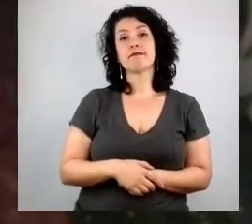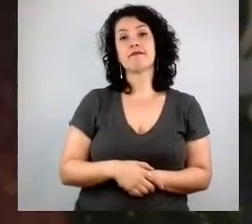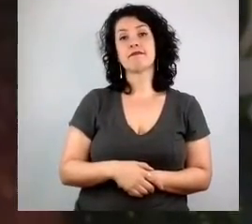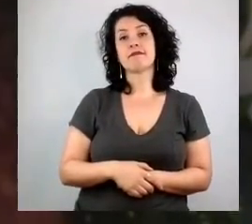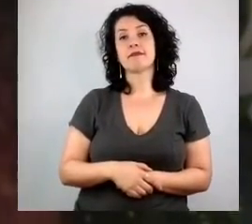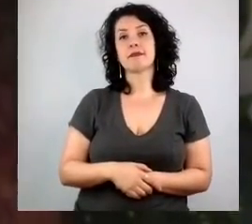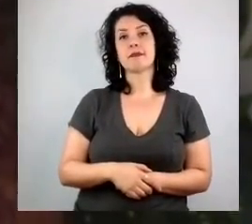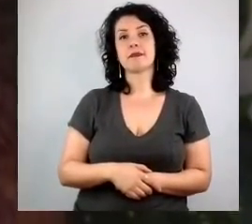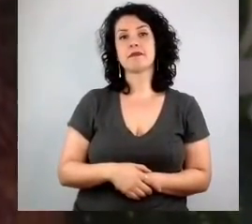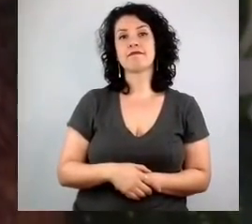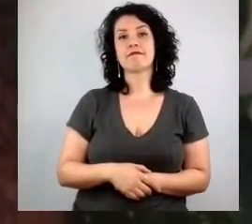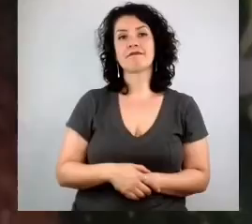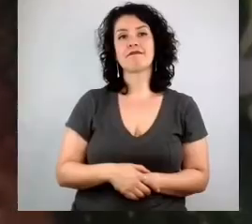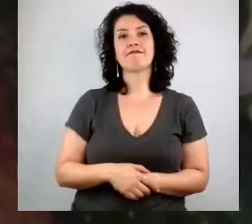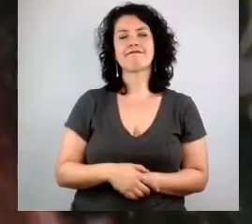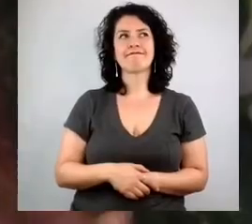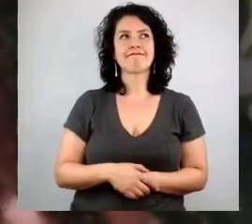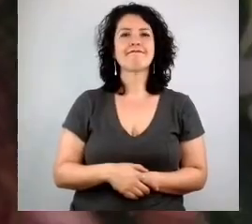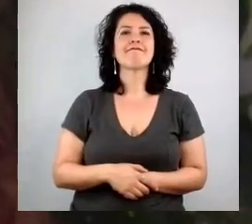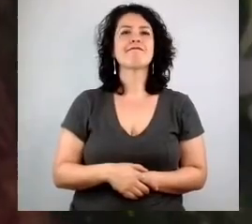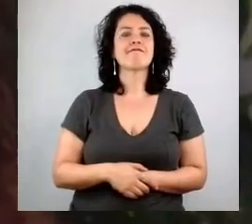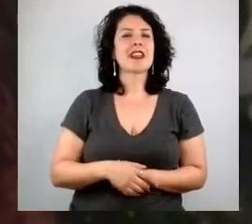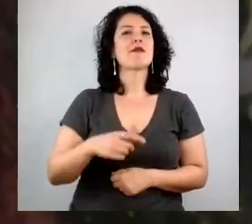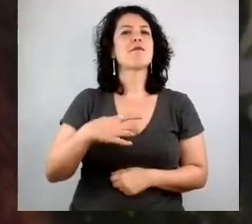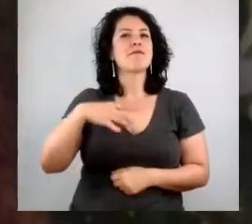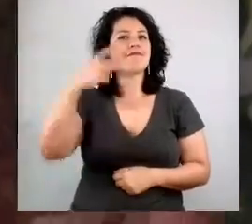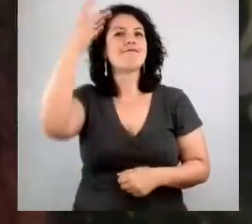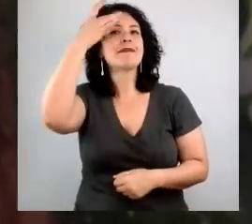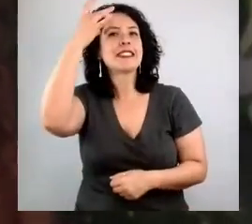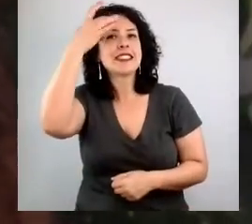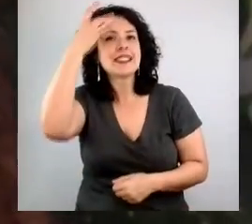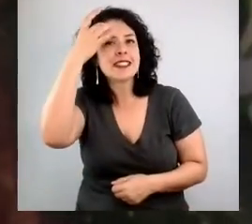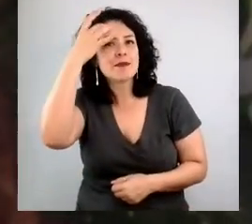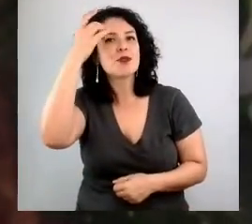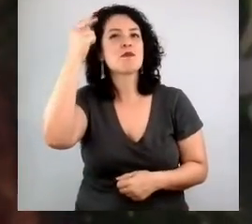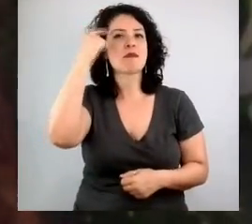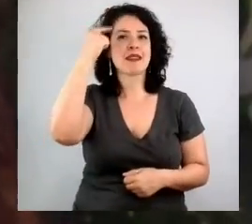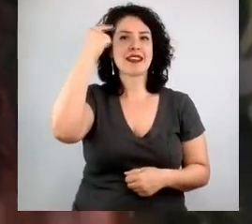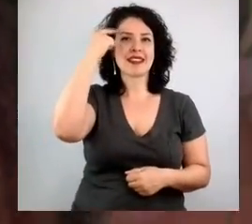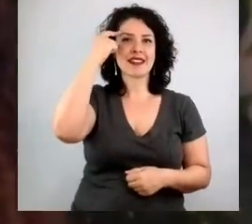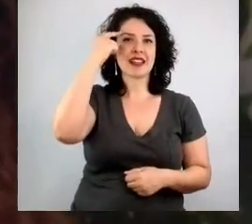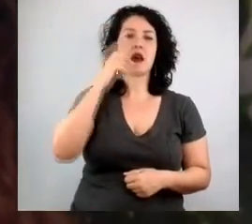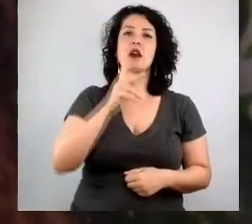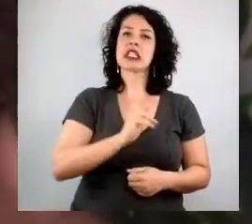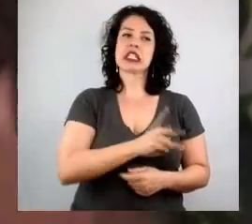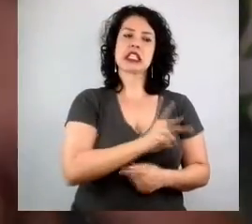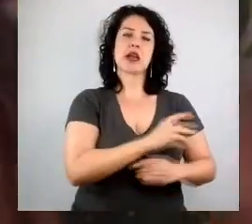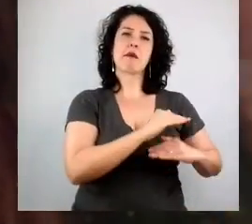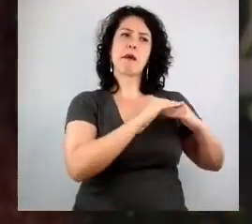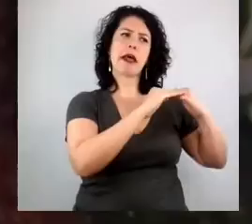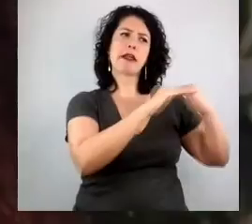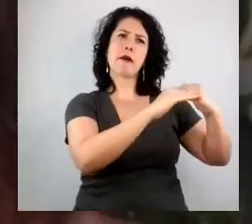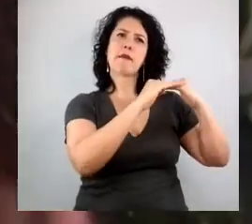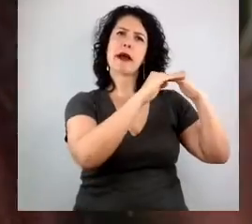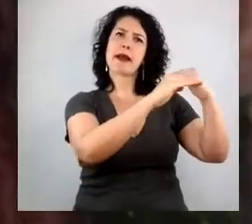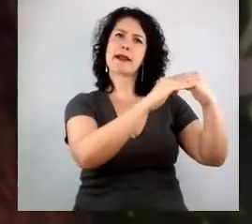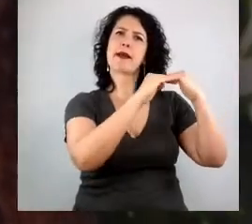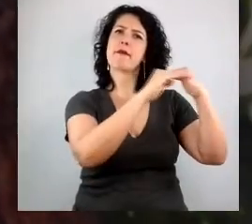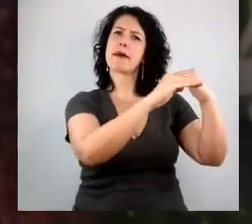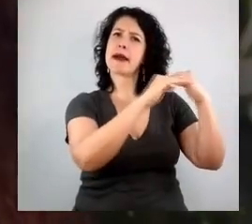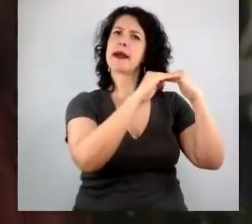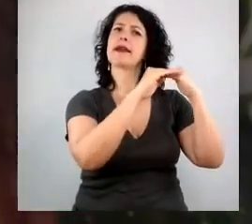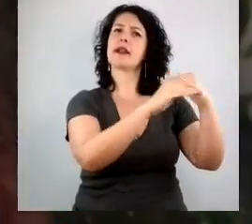Então, é necessário a gente ter essa consciência dessa repetição de padrão, né, dessa casa grande senzala, né, quanto mais preto, e traços